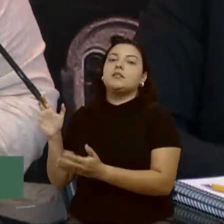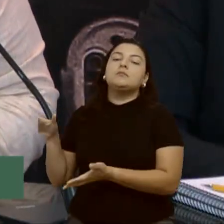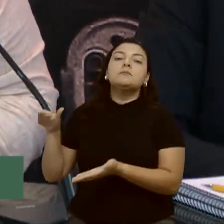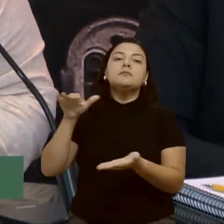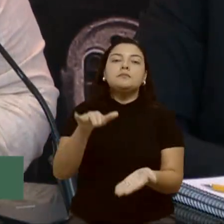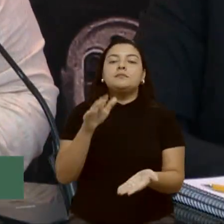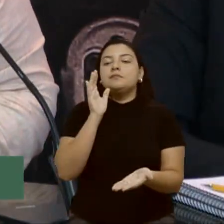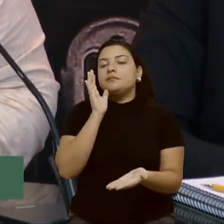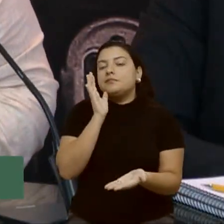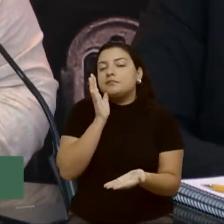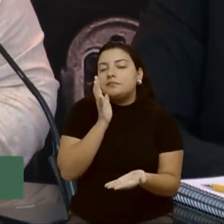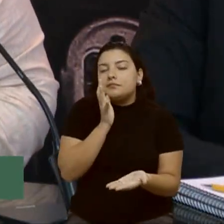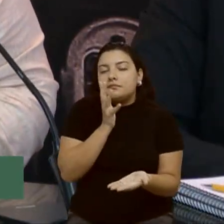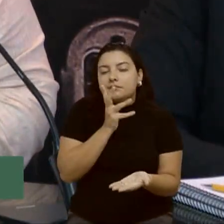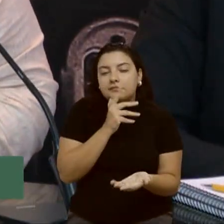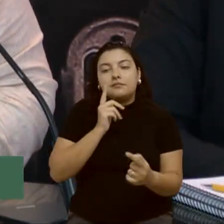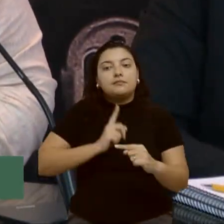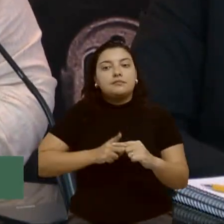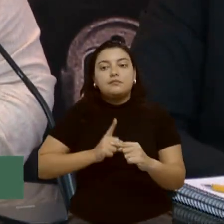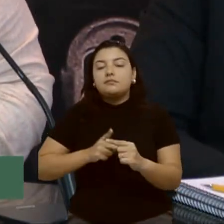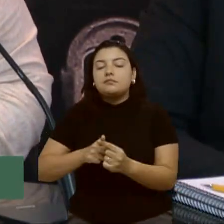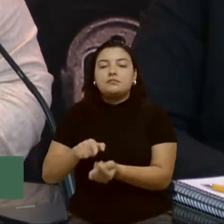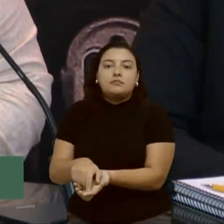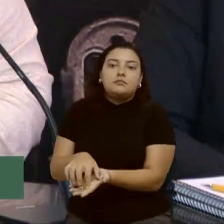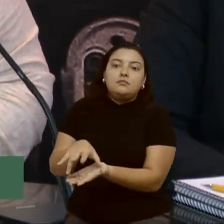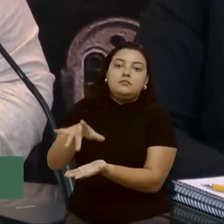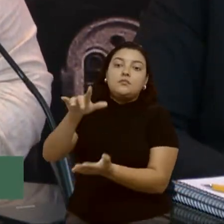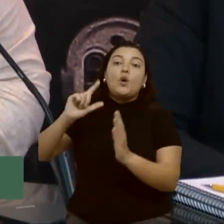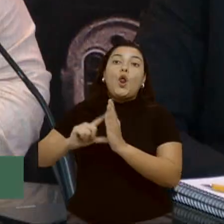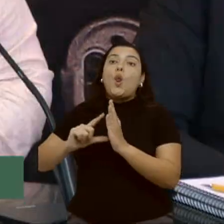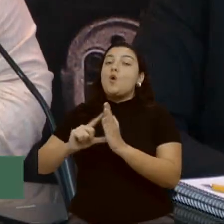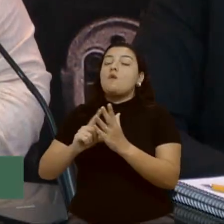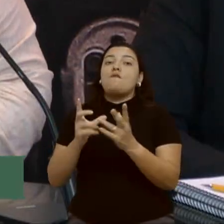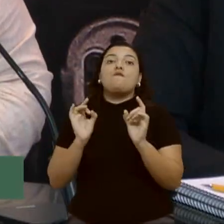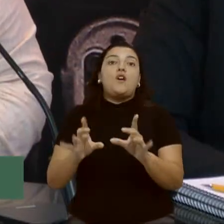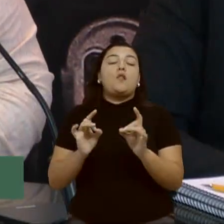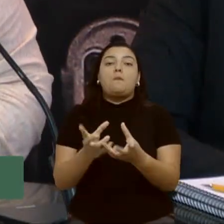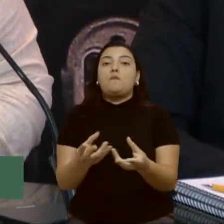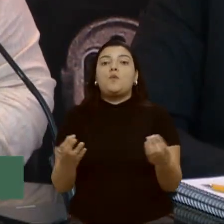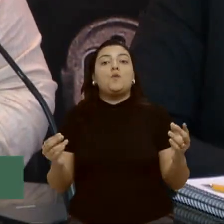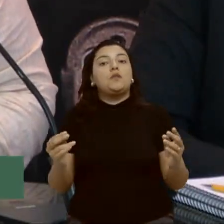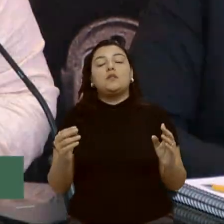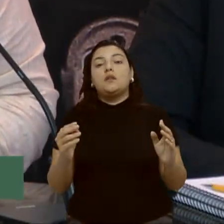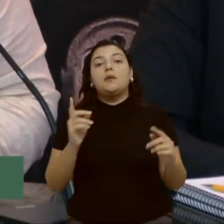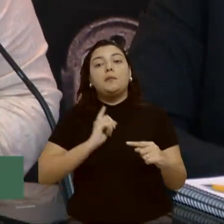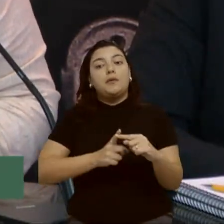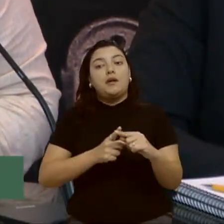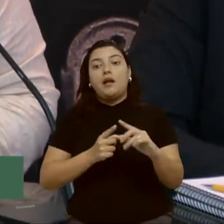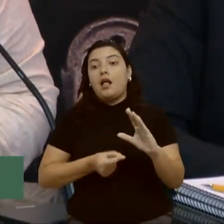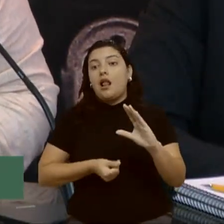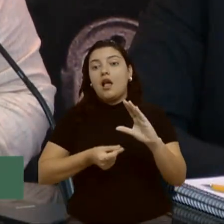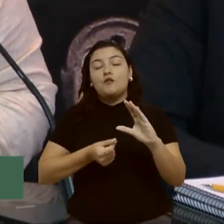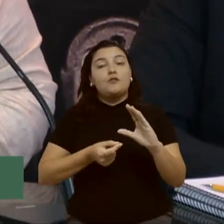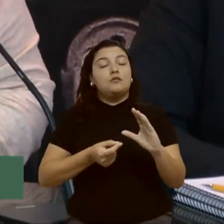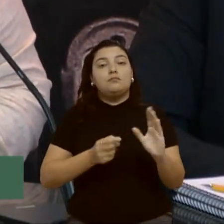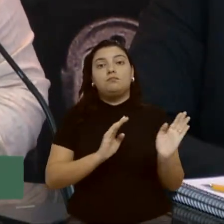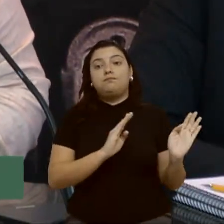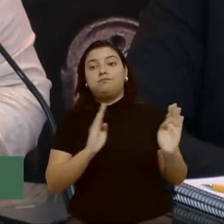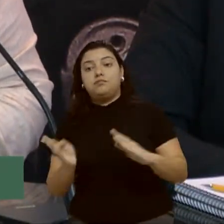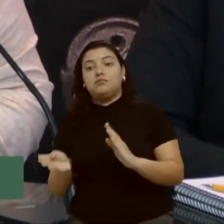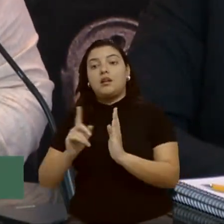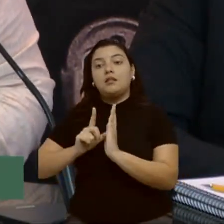essa situação, porque as lojas vendem tanto que às vezes não conseguem entregar para o consumidor aquele produto que ele adquiriu